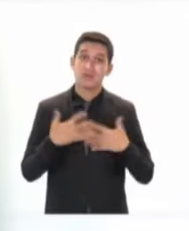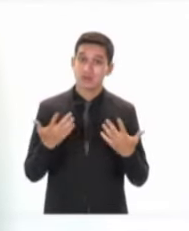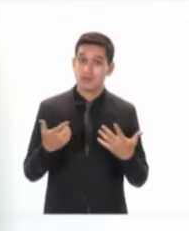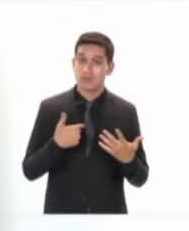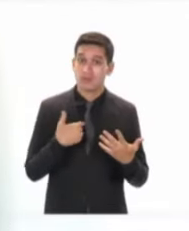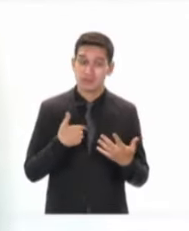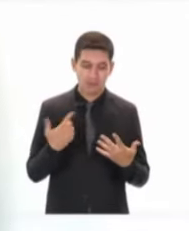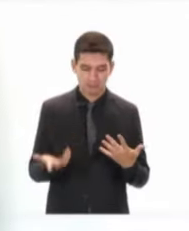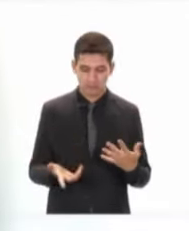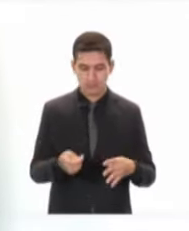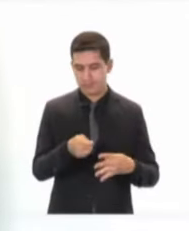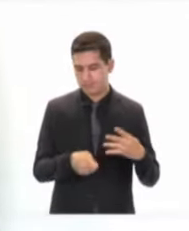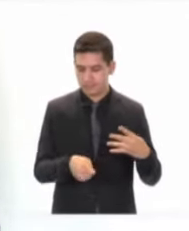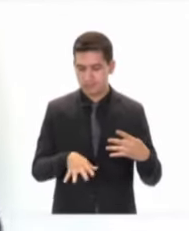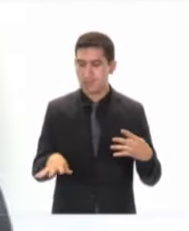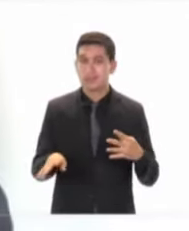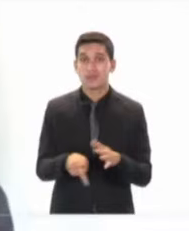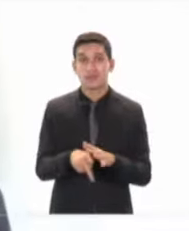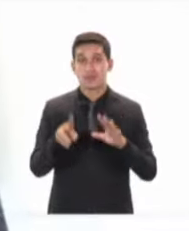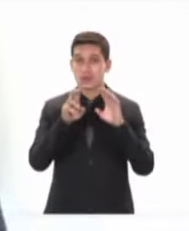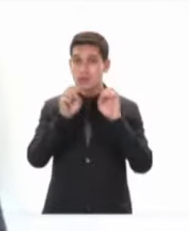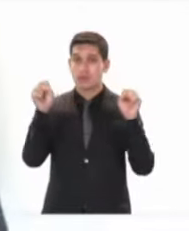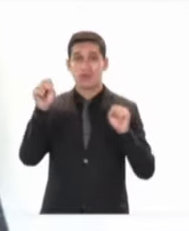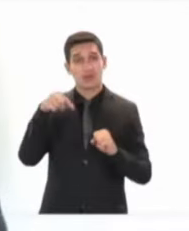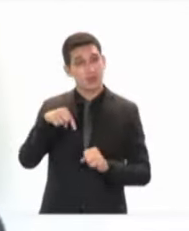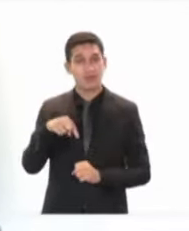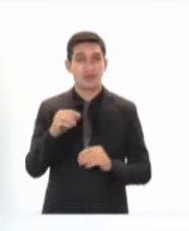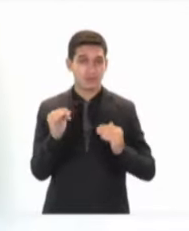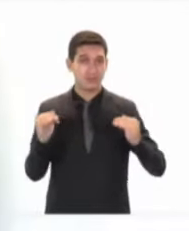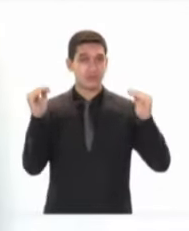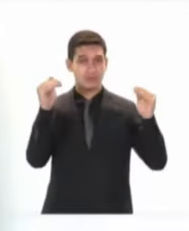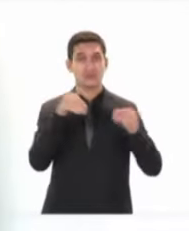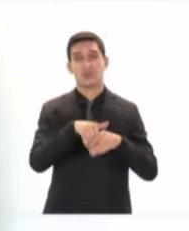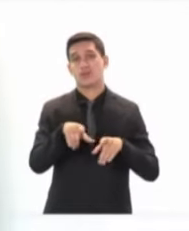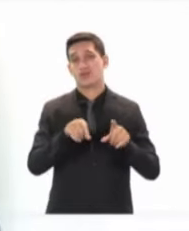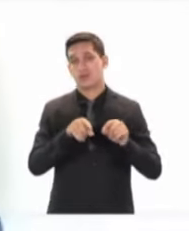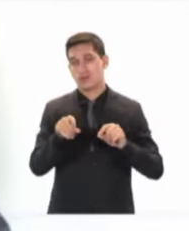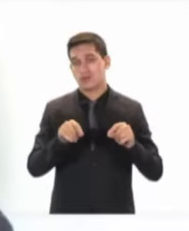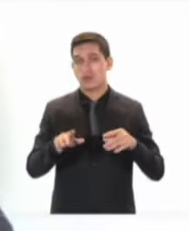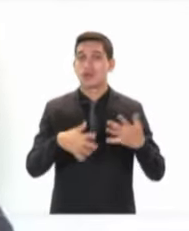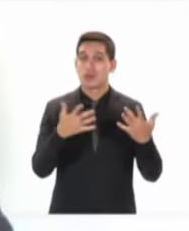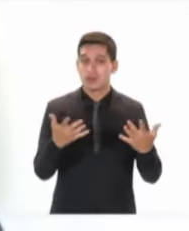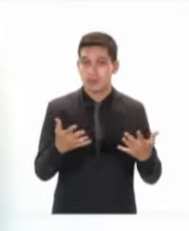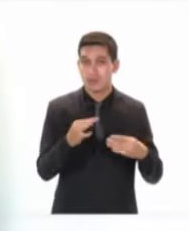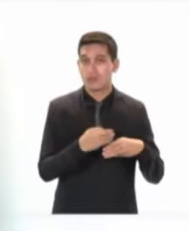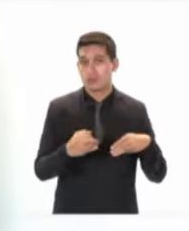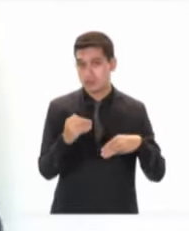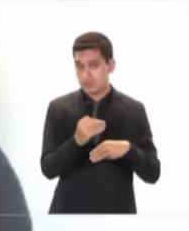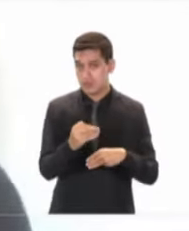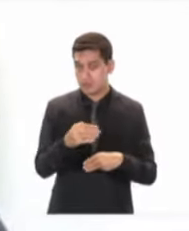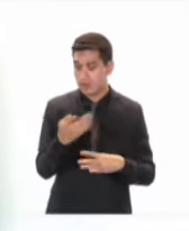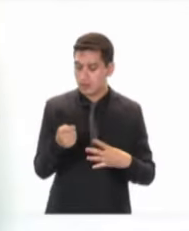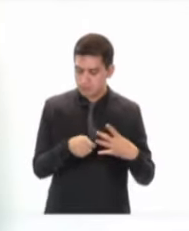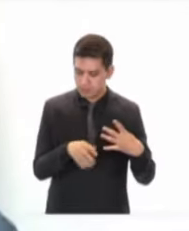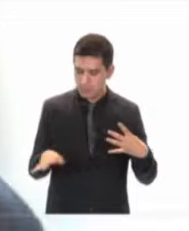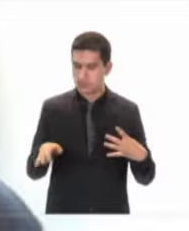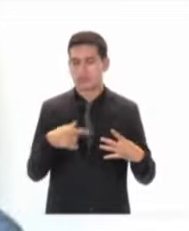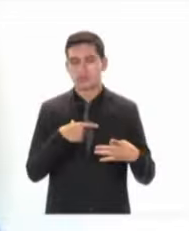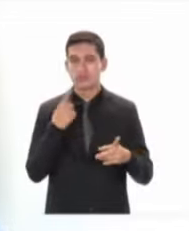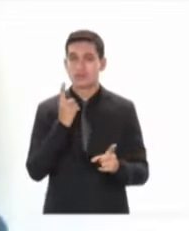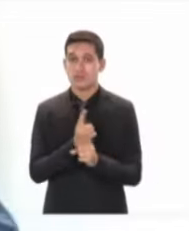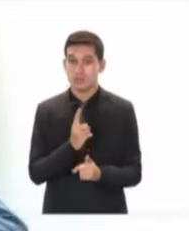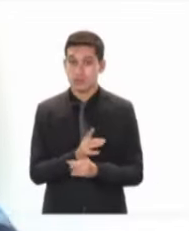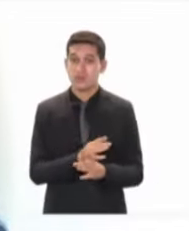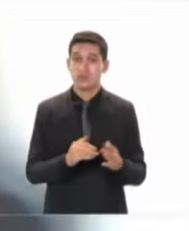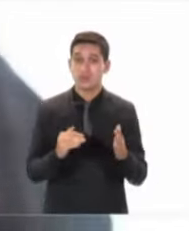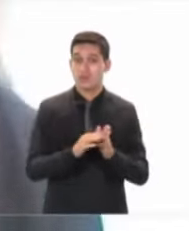a jurisprudência do Tribunal Superior. E aí, ministro Isabel, a jurisprudência, ainda que rachada,